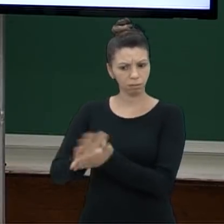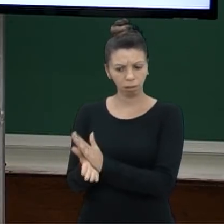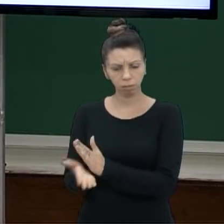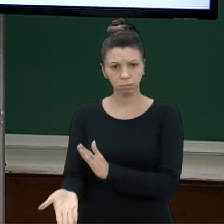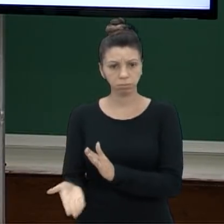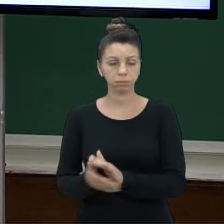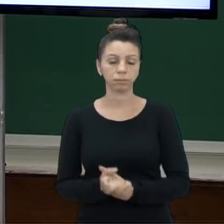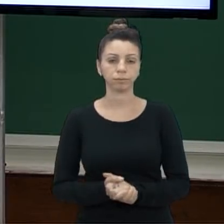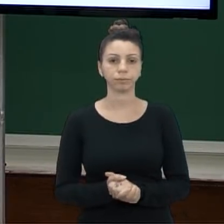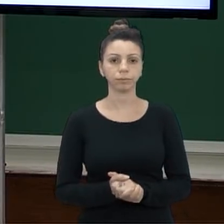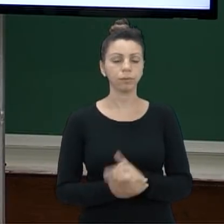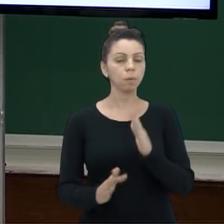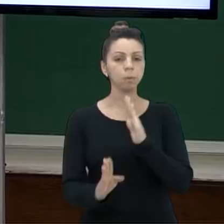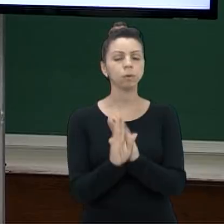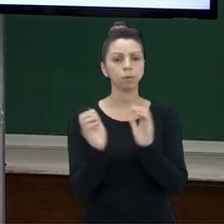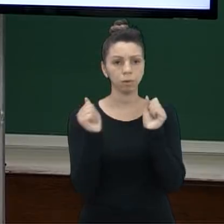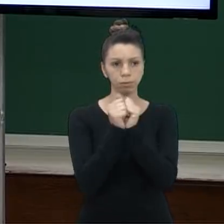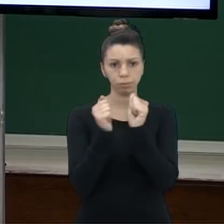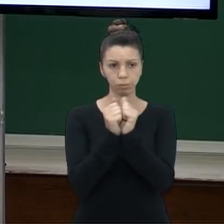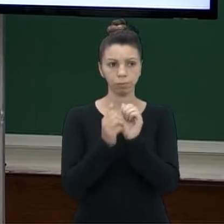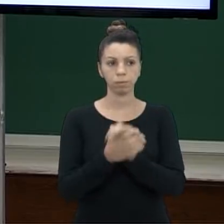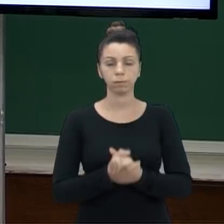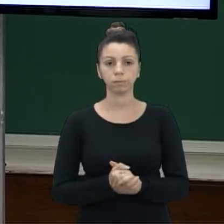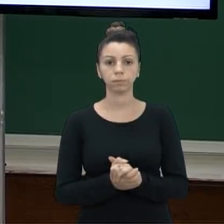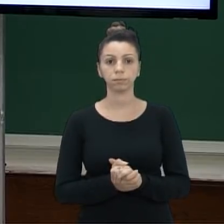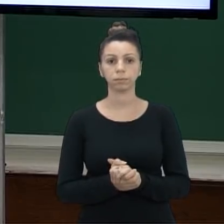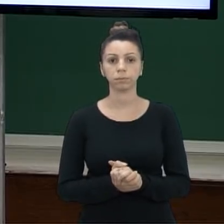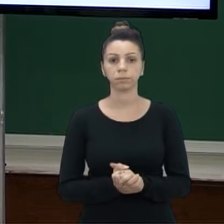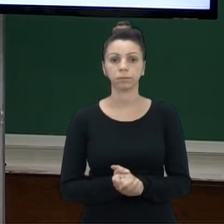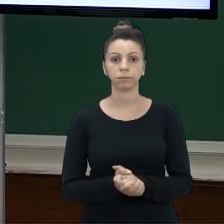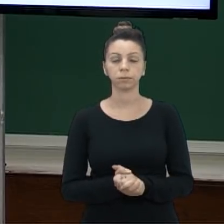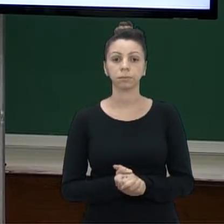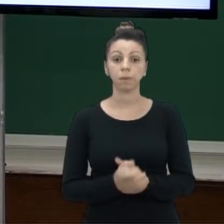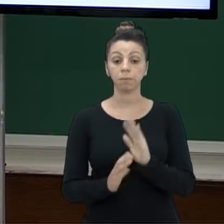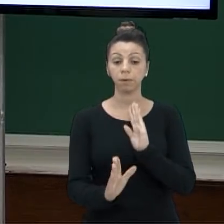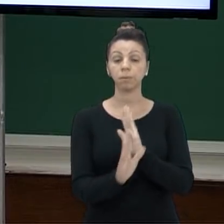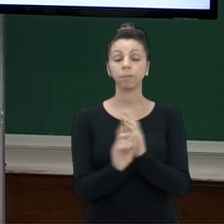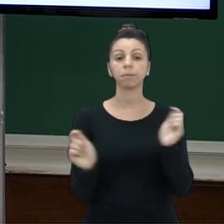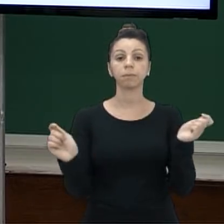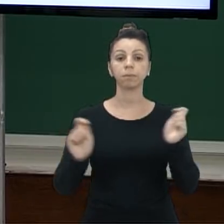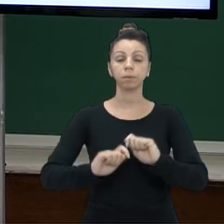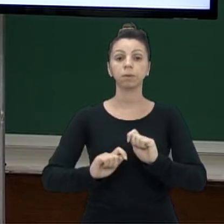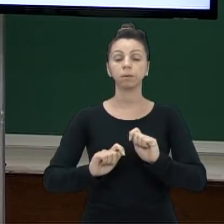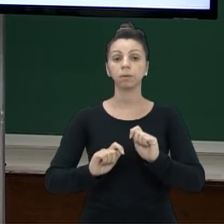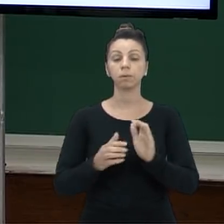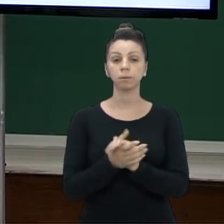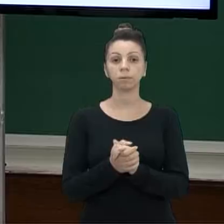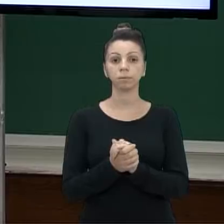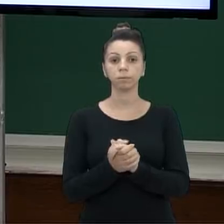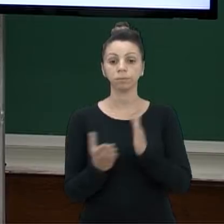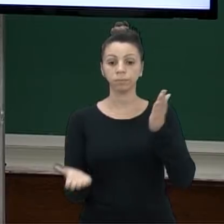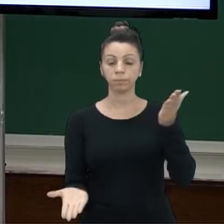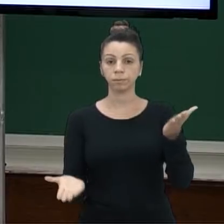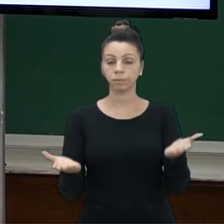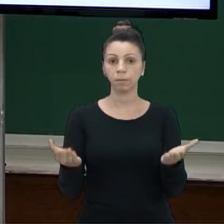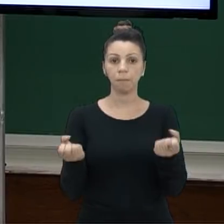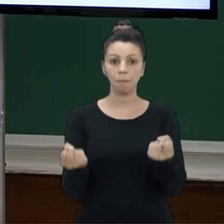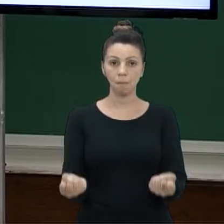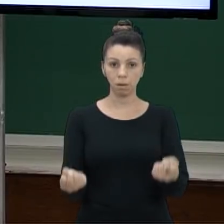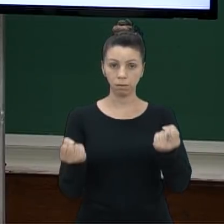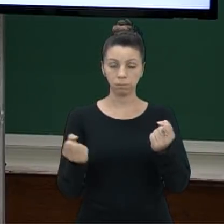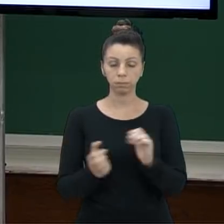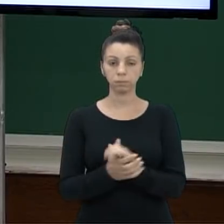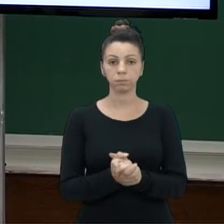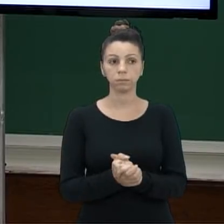Eu vou calcular agora aqui com vocês. Então, para descobrir, precisamos igualar as unidades de massa. Nesse caso, a gente